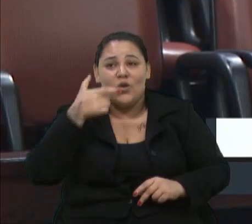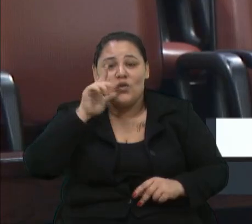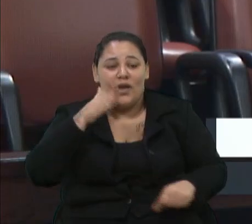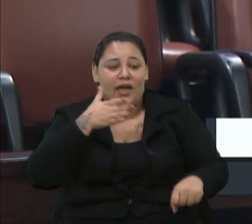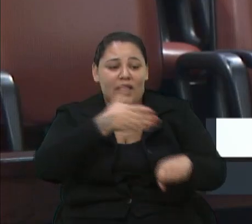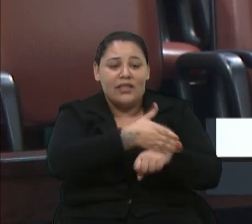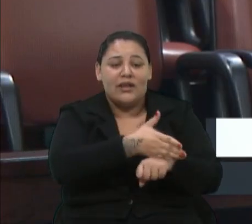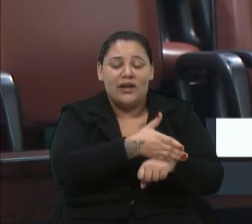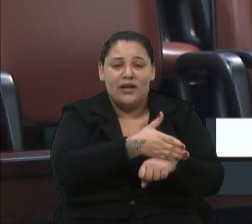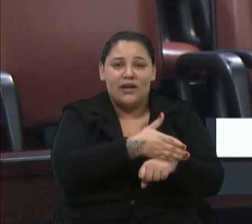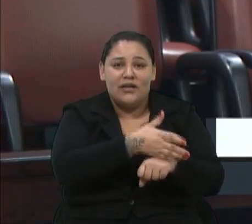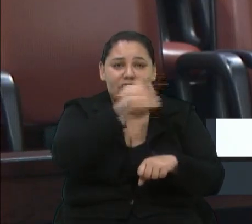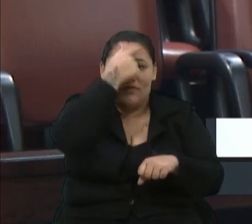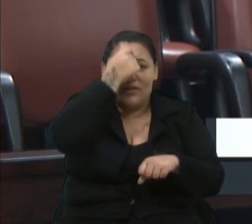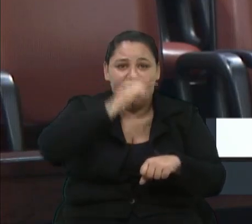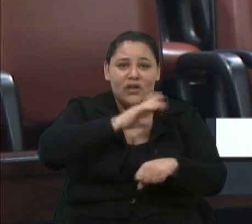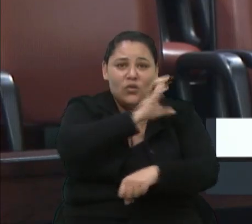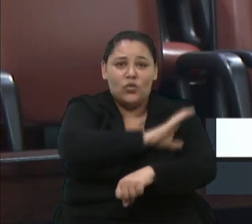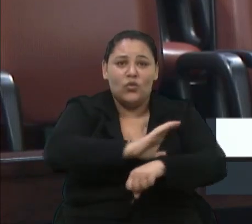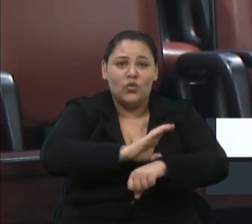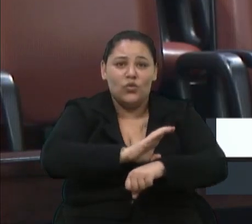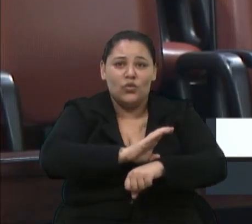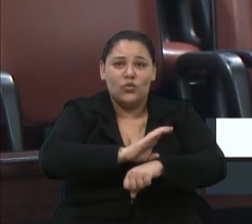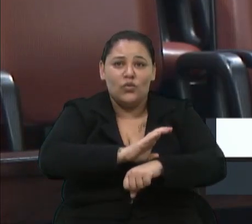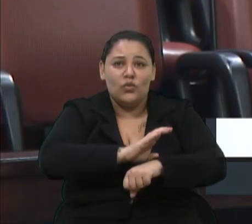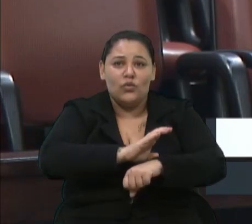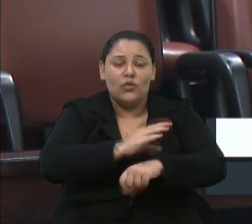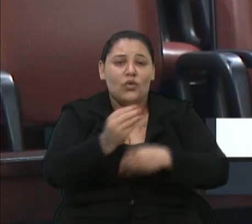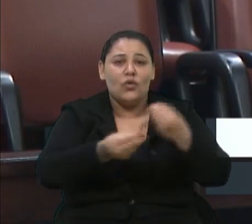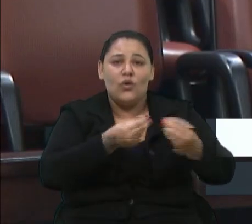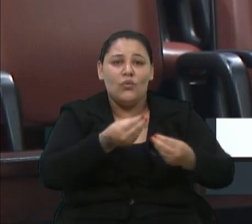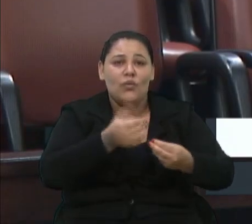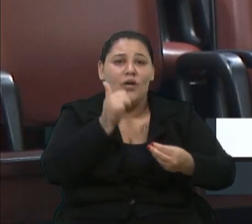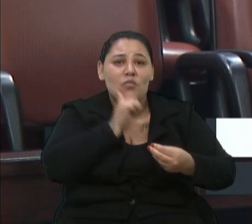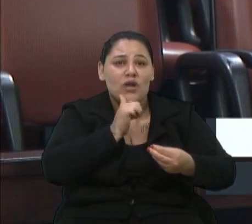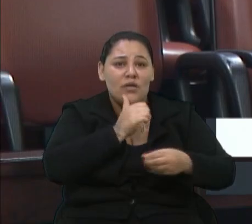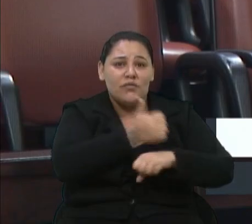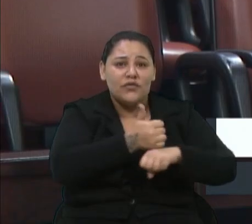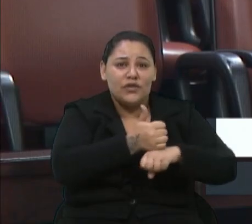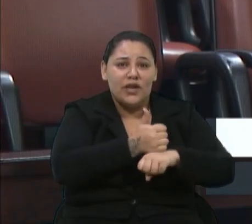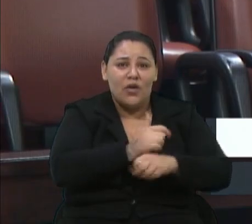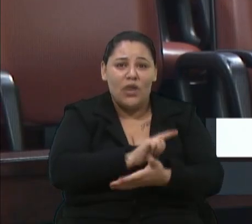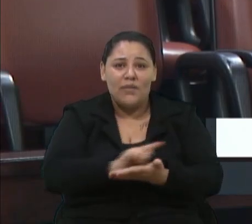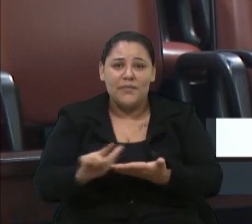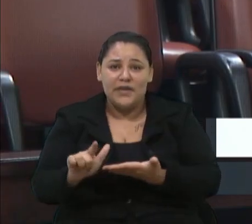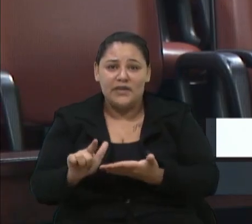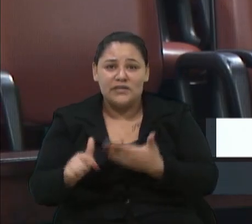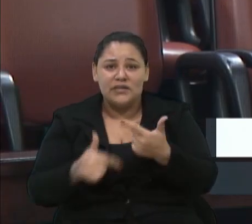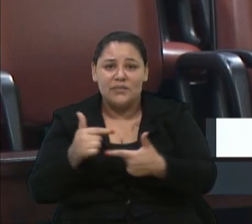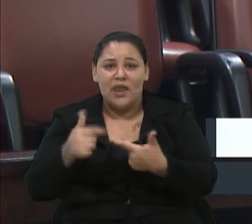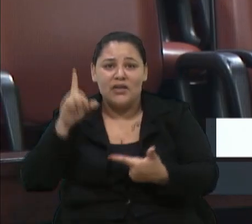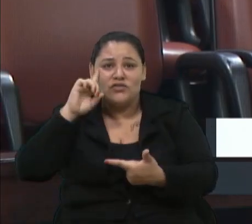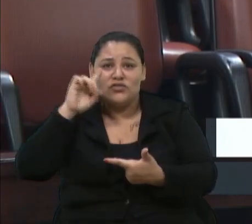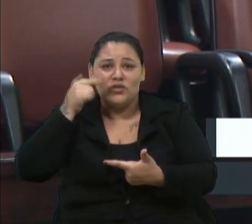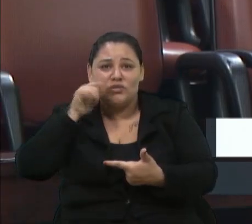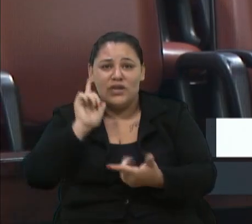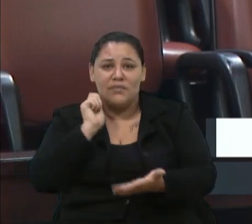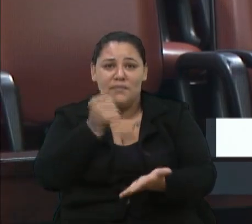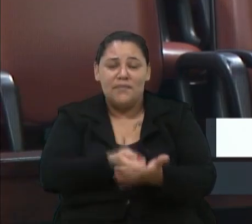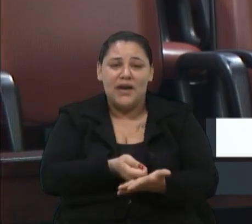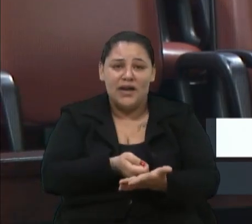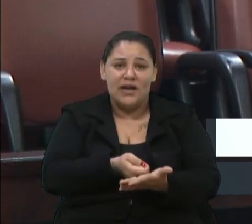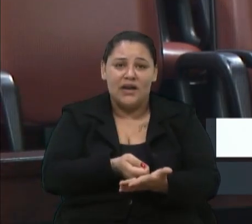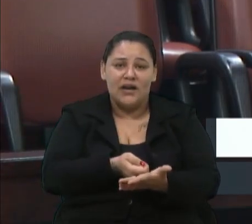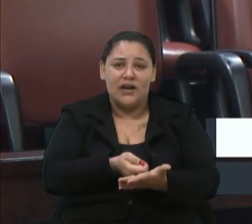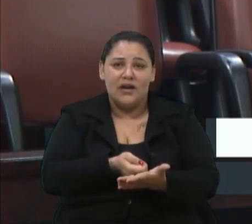curso superior? Onde é que uma pessoa, uma faxineira que trabalha no dia a dia, vai poder pagar um curso superior para um